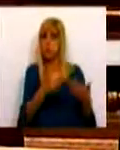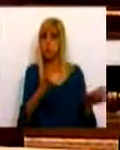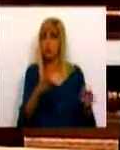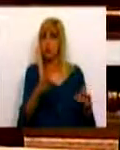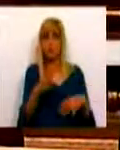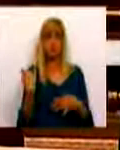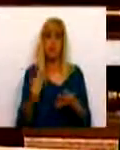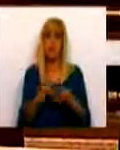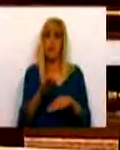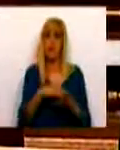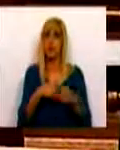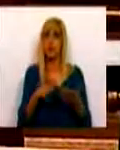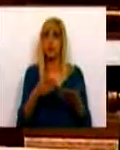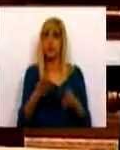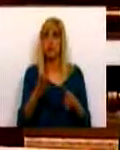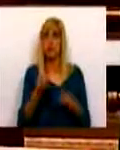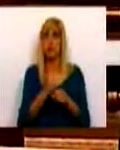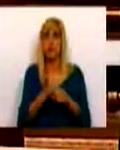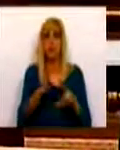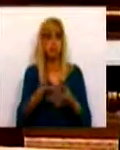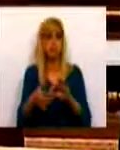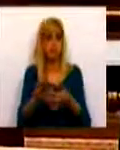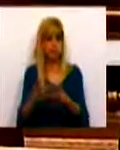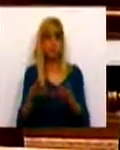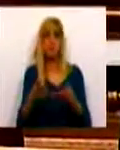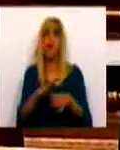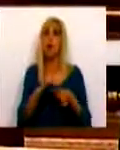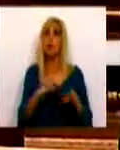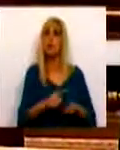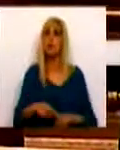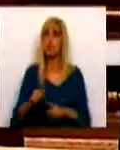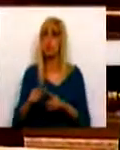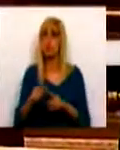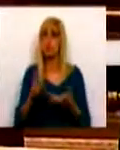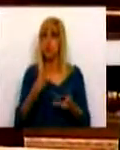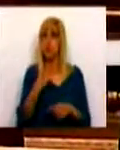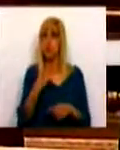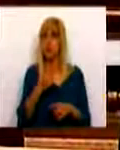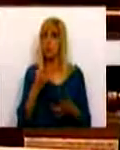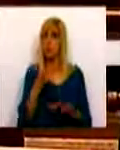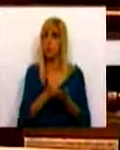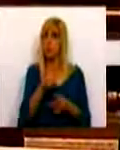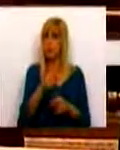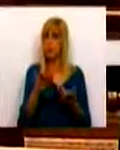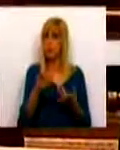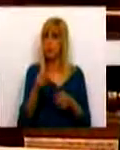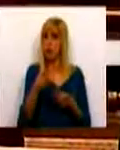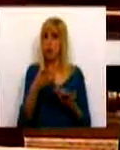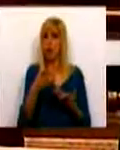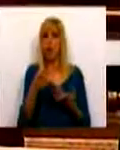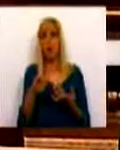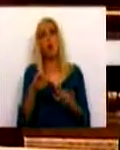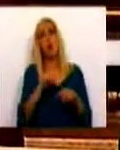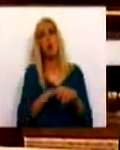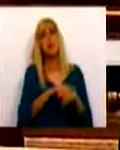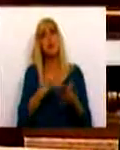fazer, a trabalhar articuladamente nas várias áreas. Quanto à questão dos conservadores, tem toda a razão no que diz respeito ao timing,